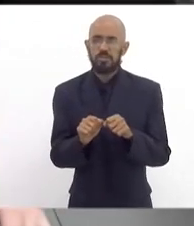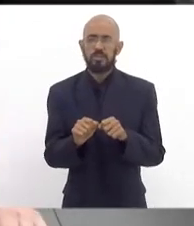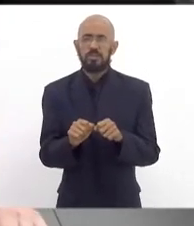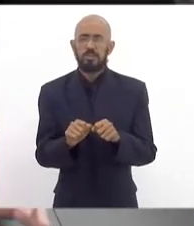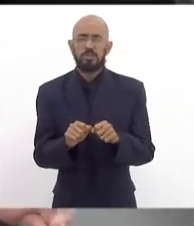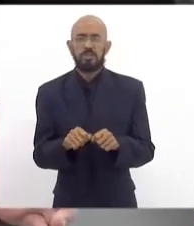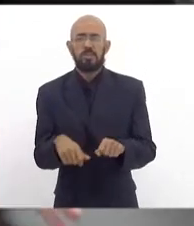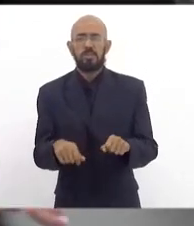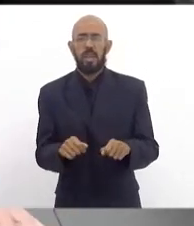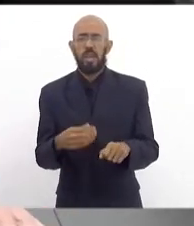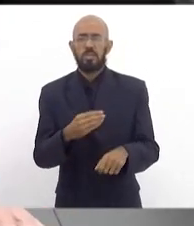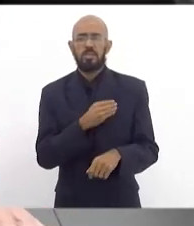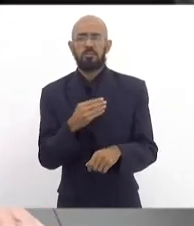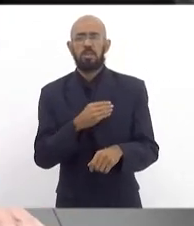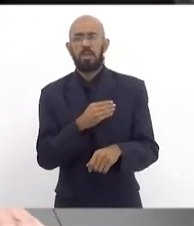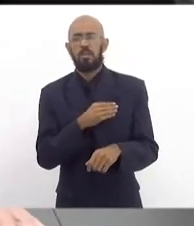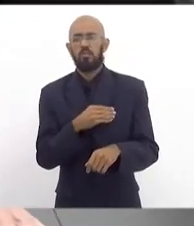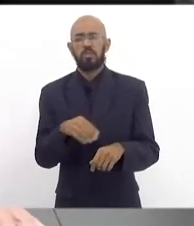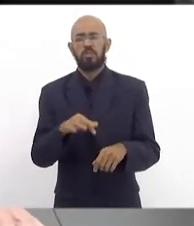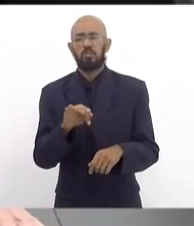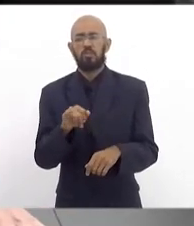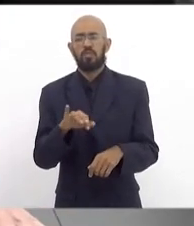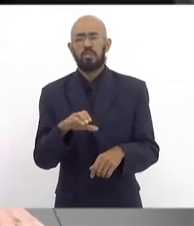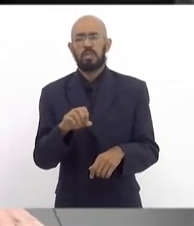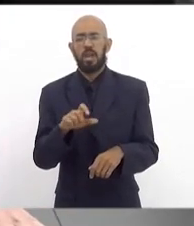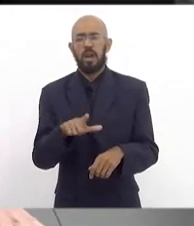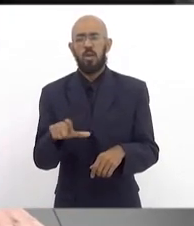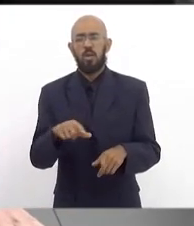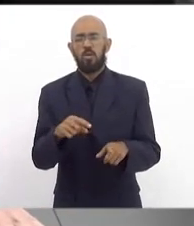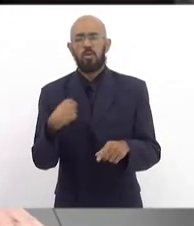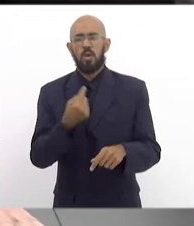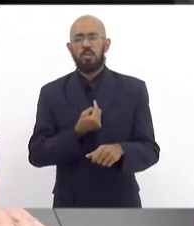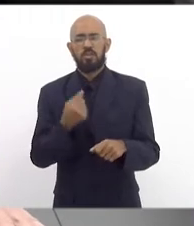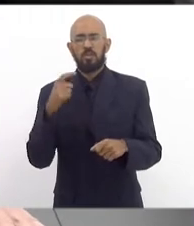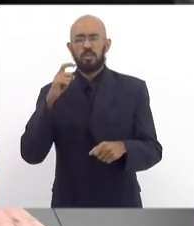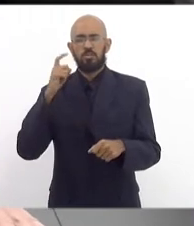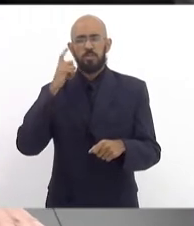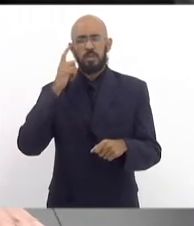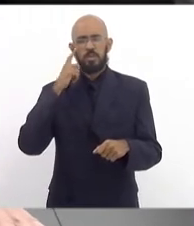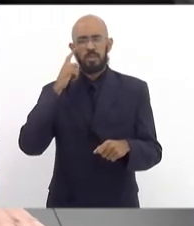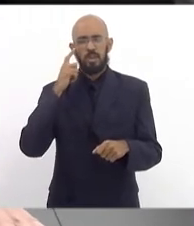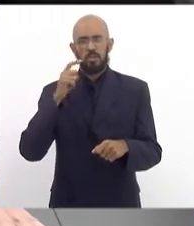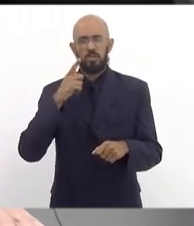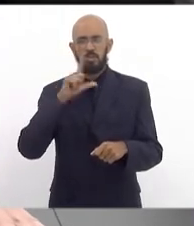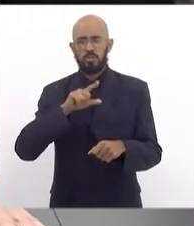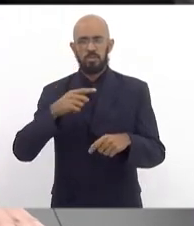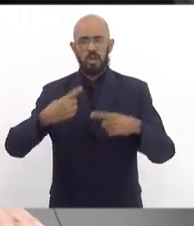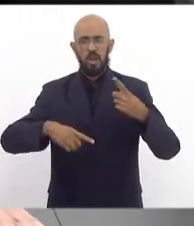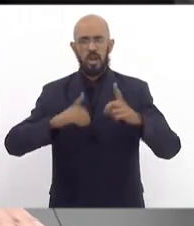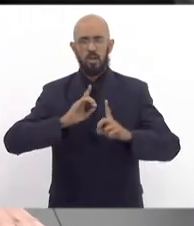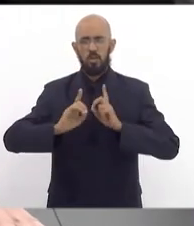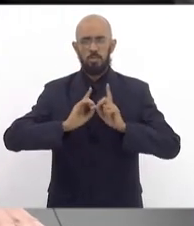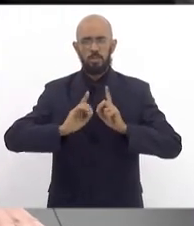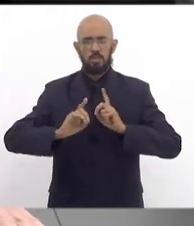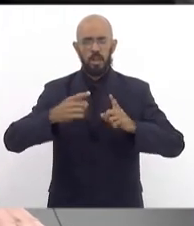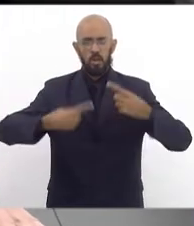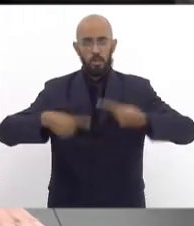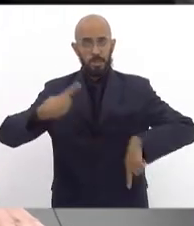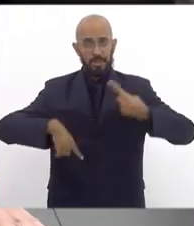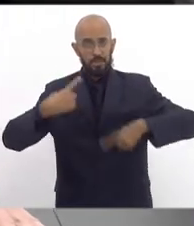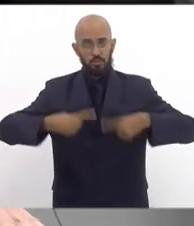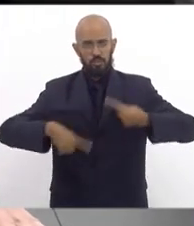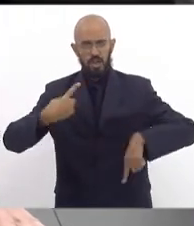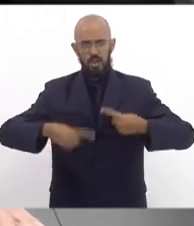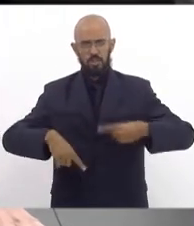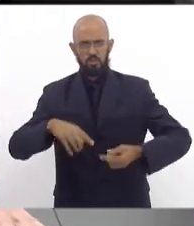benefícios fiscais a gente tá é pensando também manter a competitividade do setor Então eu acho que esse ponto é um ponto que a gente tem que